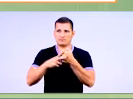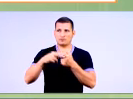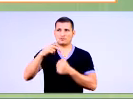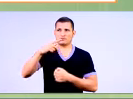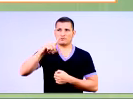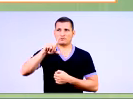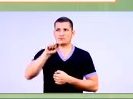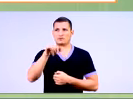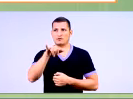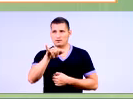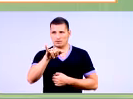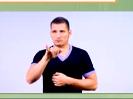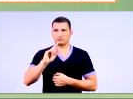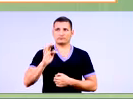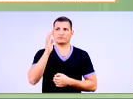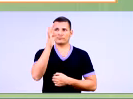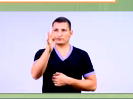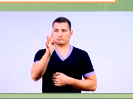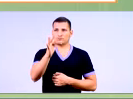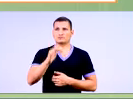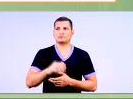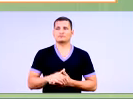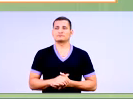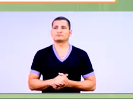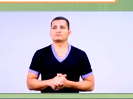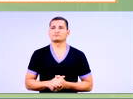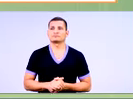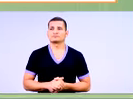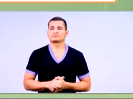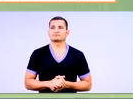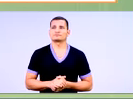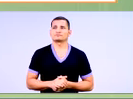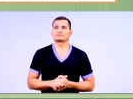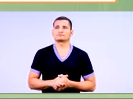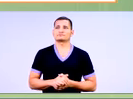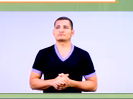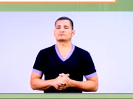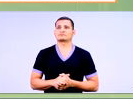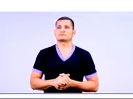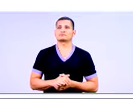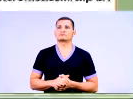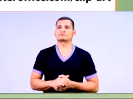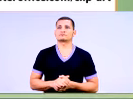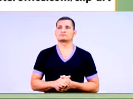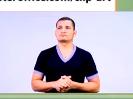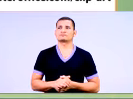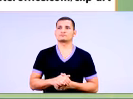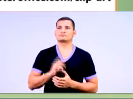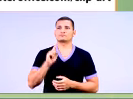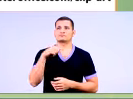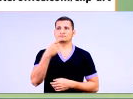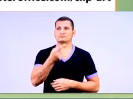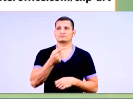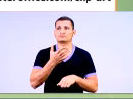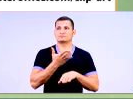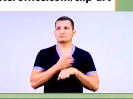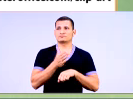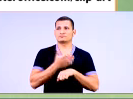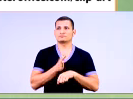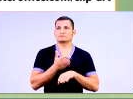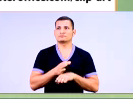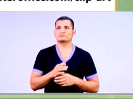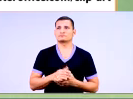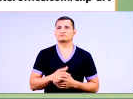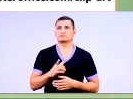tocará. Ele tocará guitarra na próxima semana. O nosso próximo exercício, então,